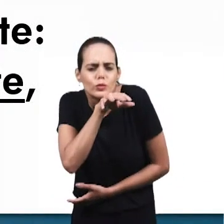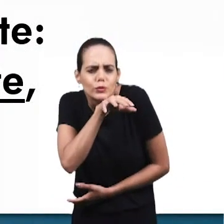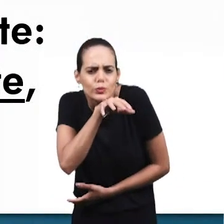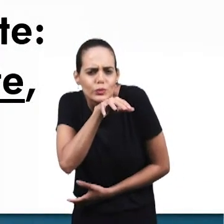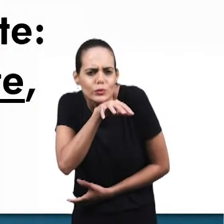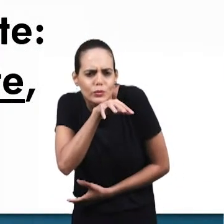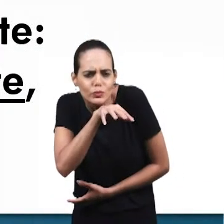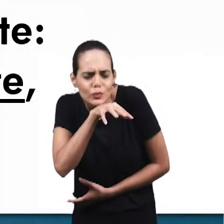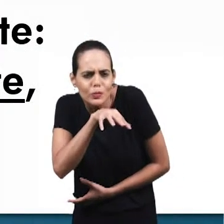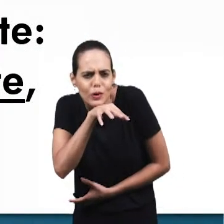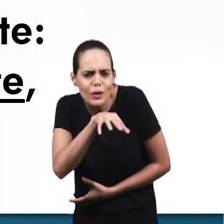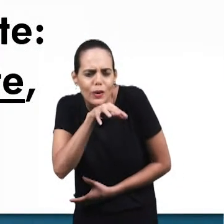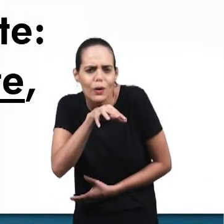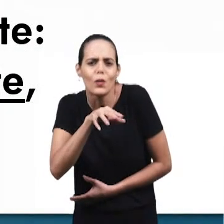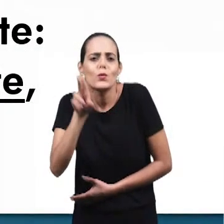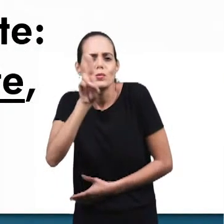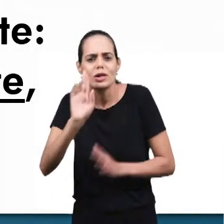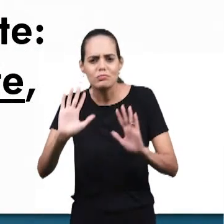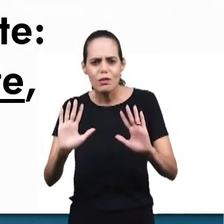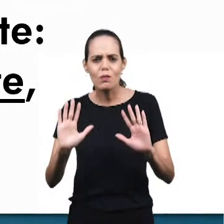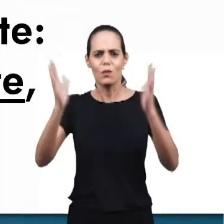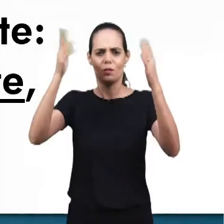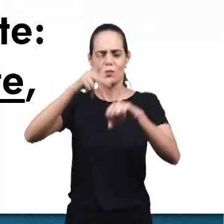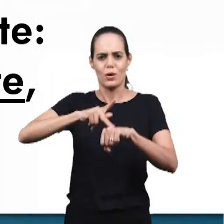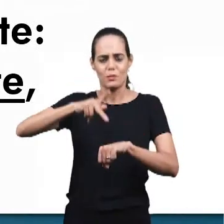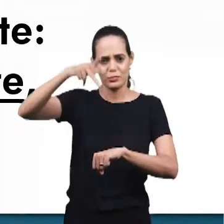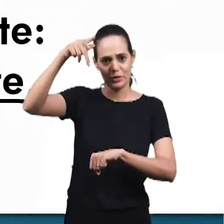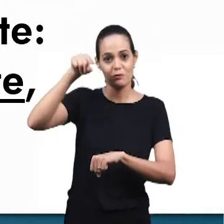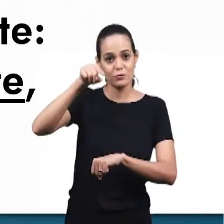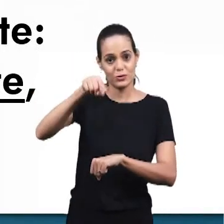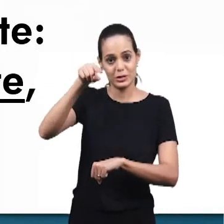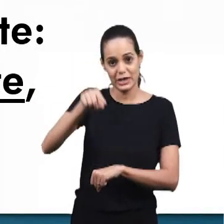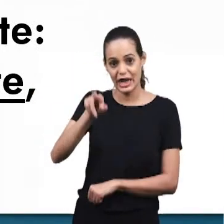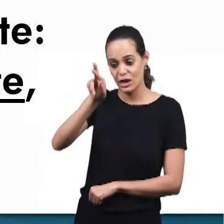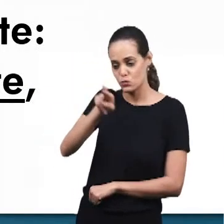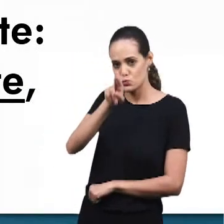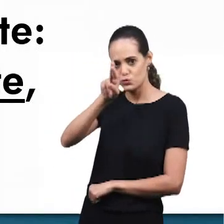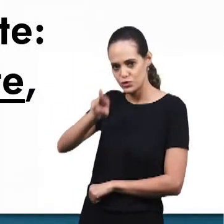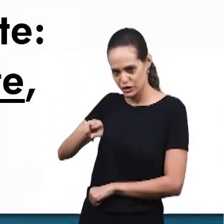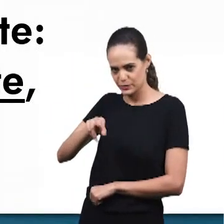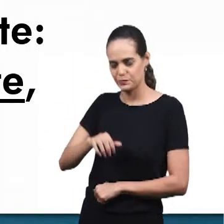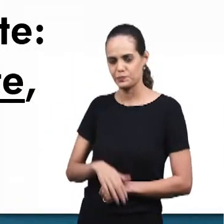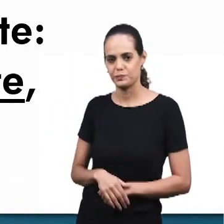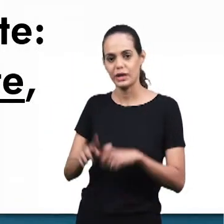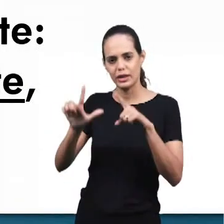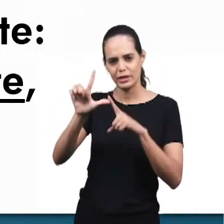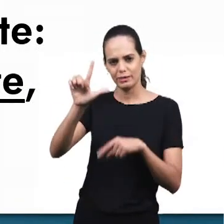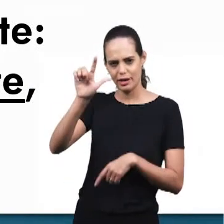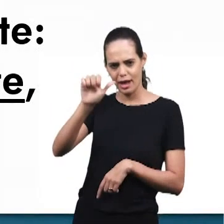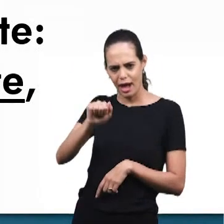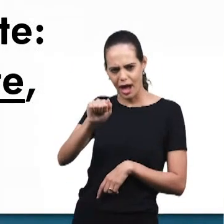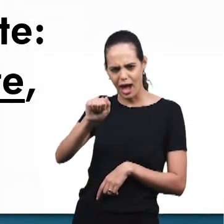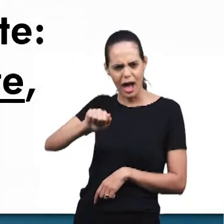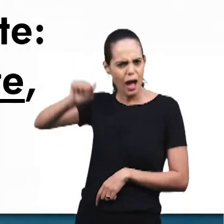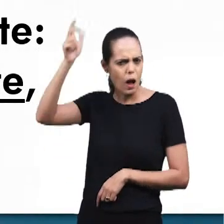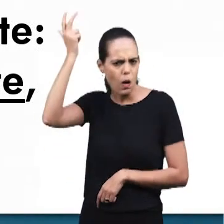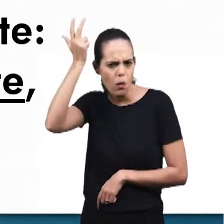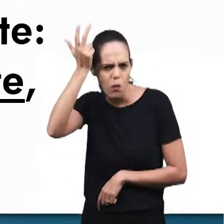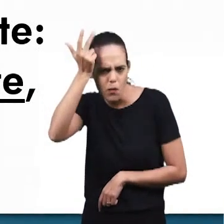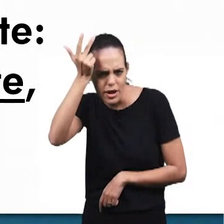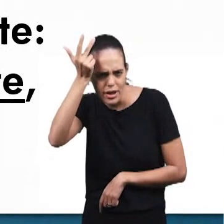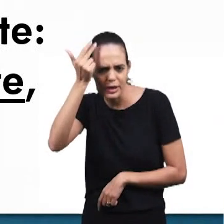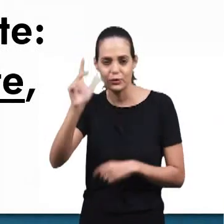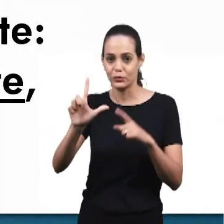o animalzinho que era usado para festejar a Páscoa? Marque com um X. Letra A,